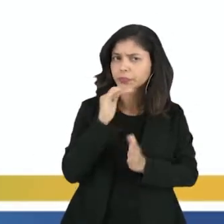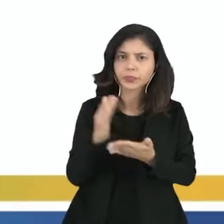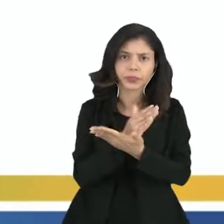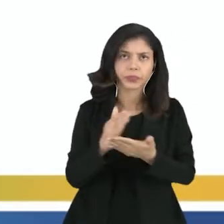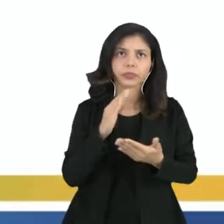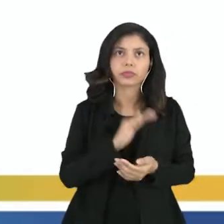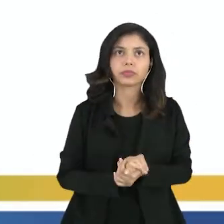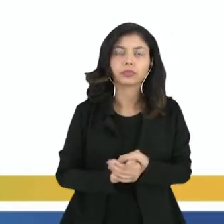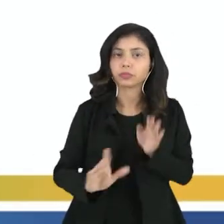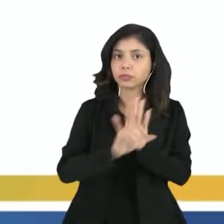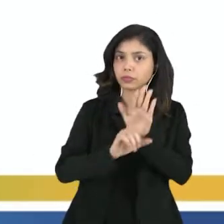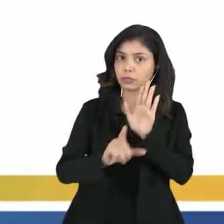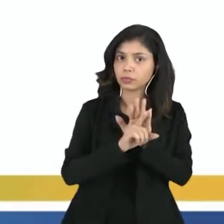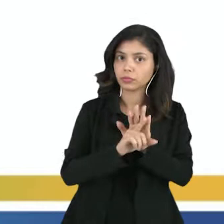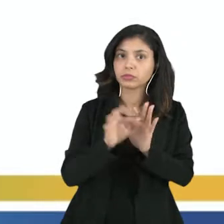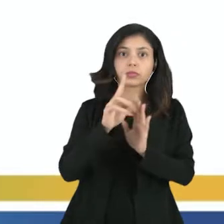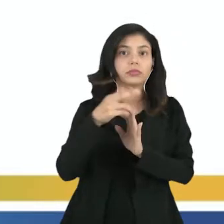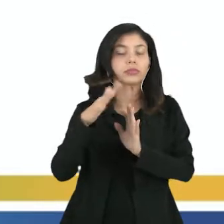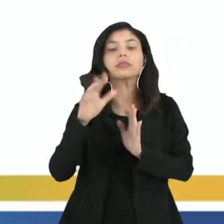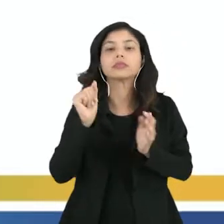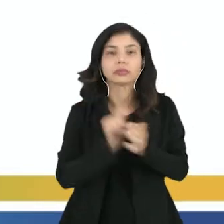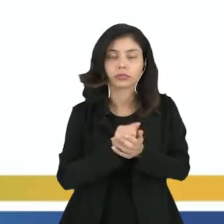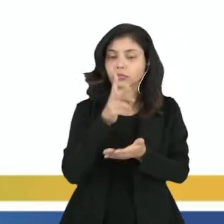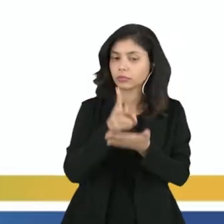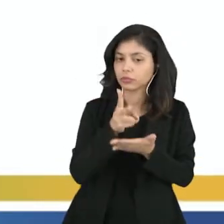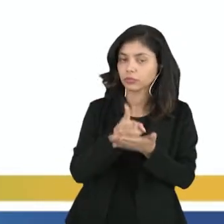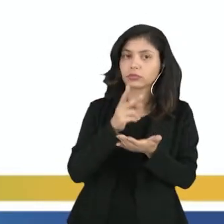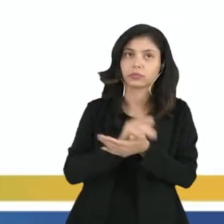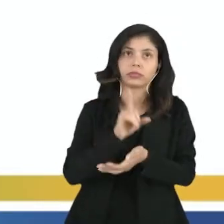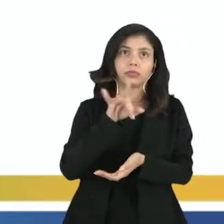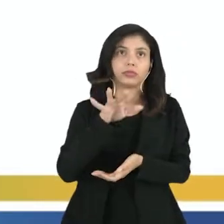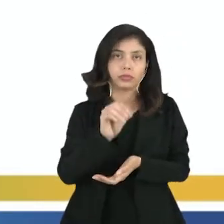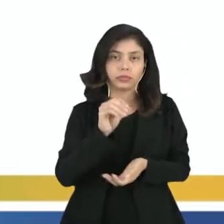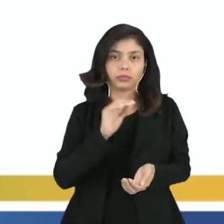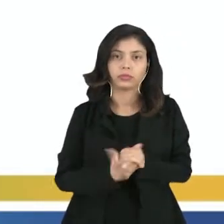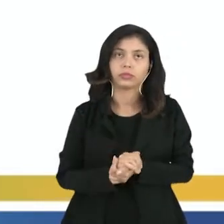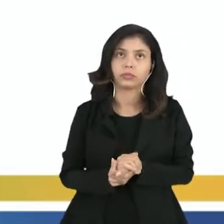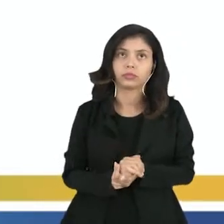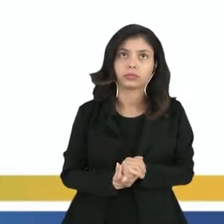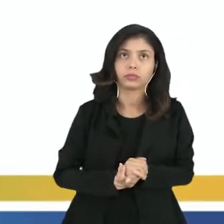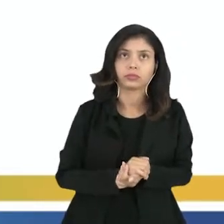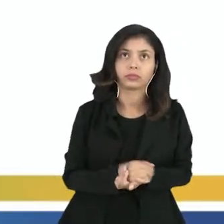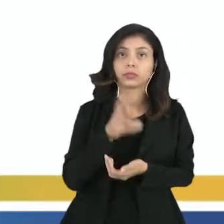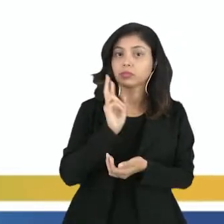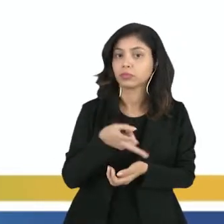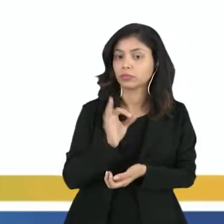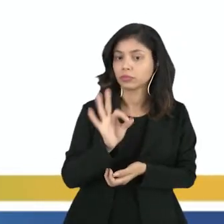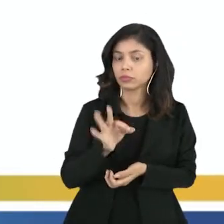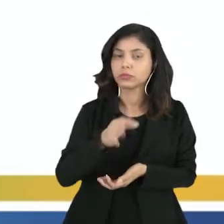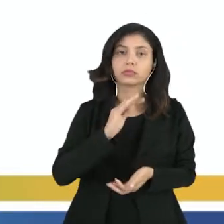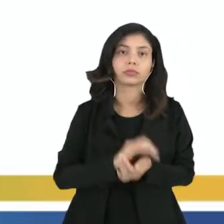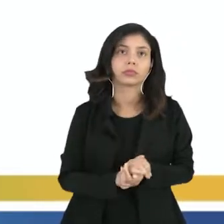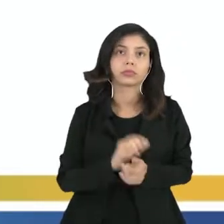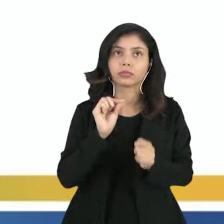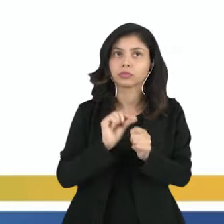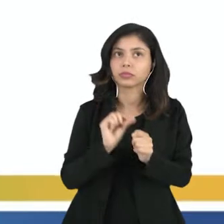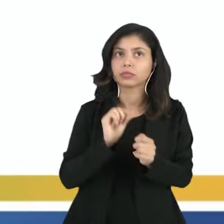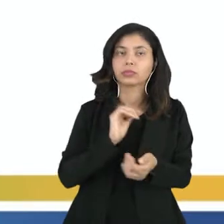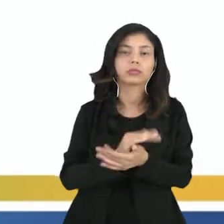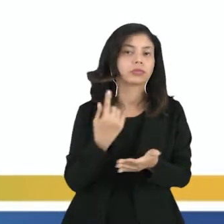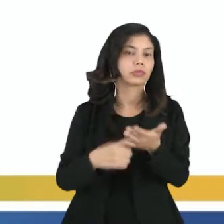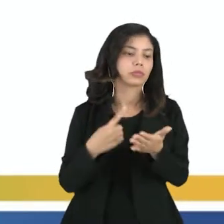exemplos. Na lei de formação aparece sempre um logaritmo. E esse logaritmo com certeza satisfaz